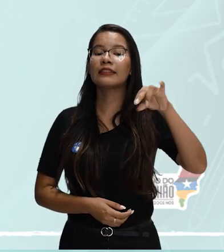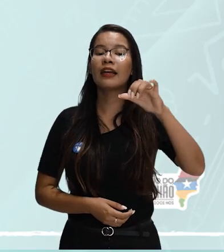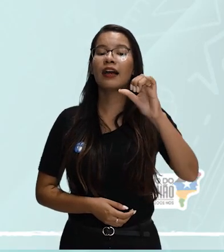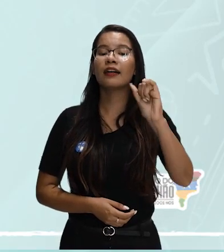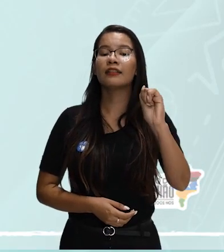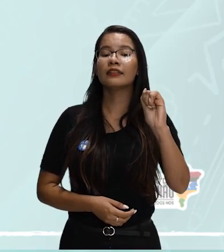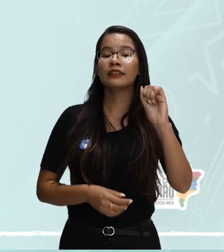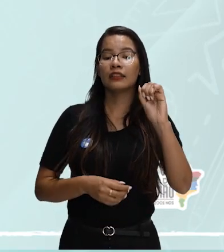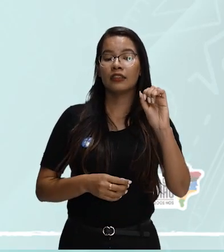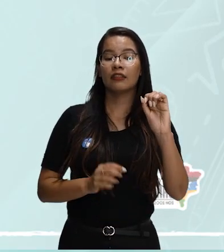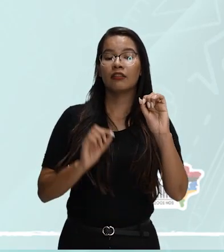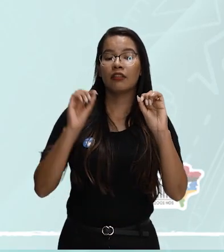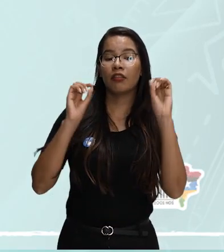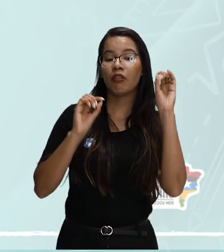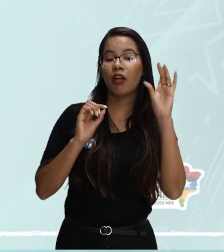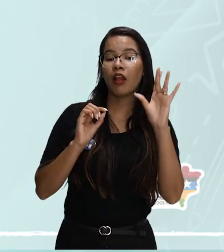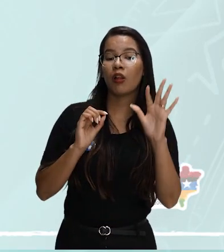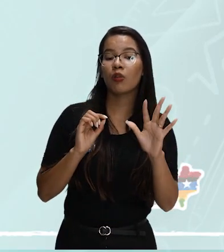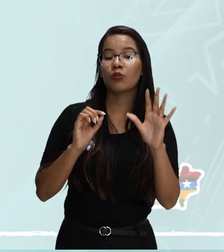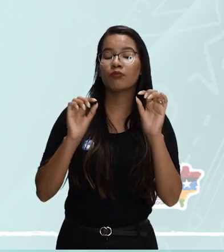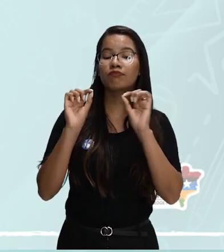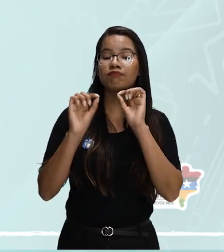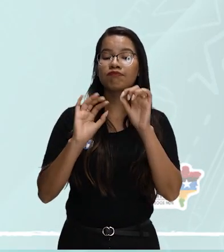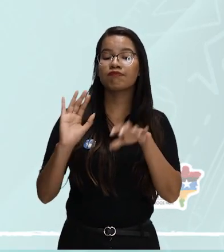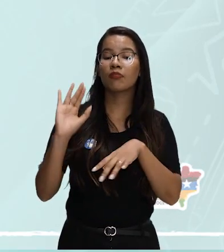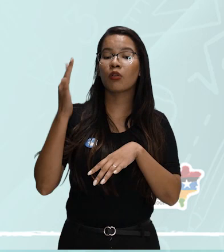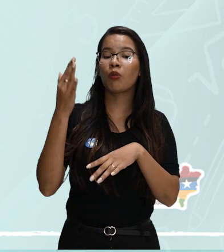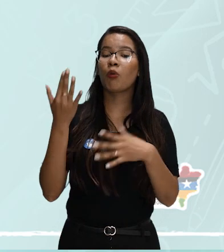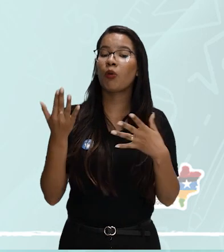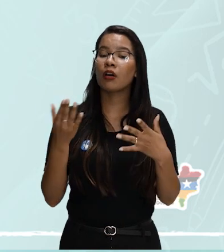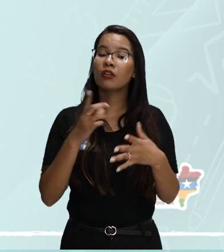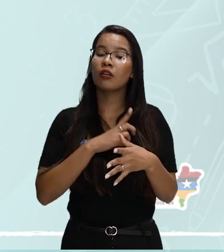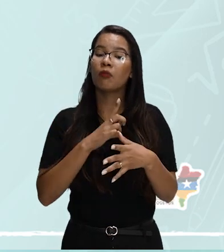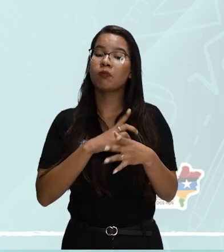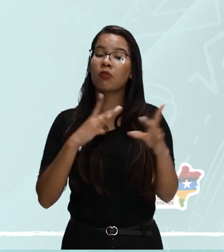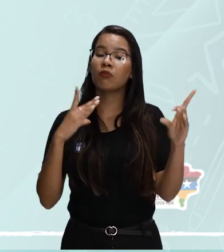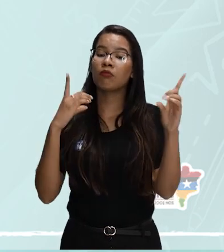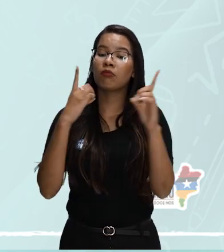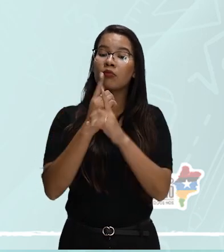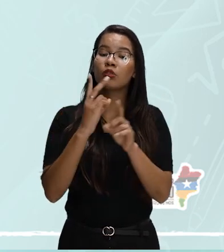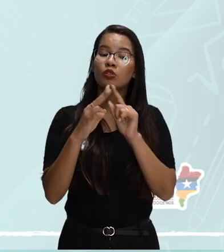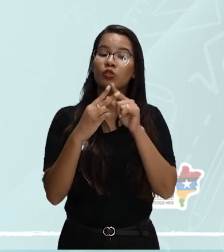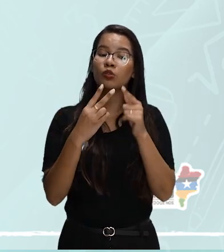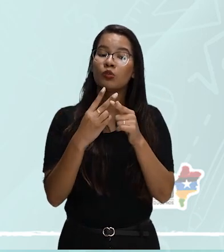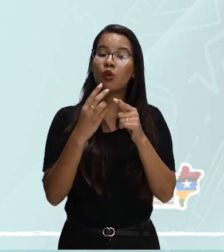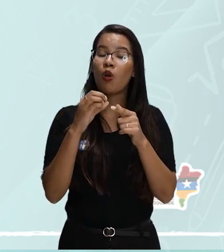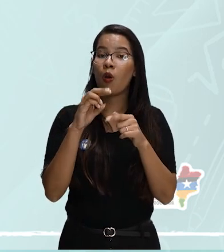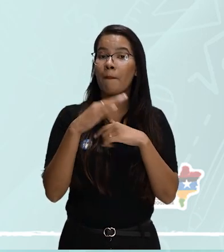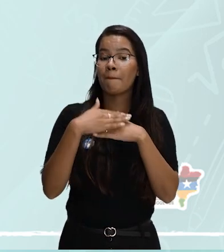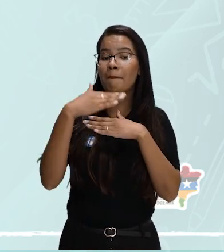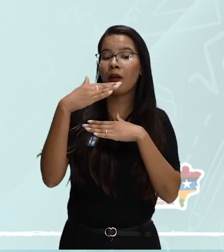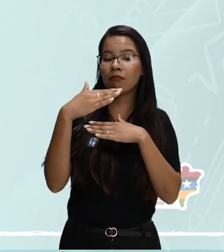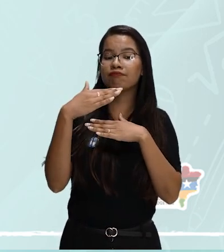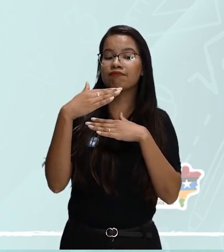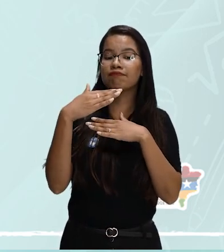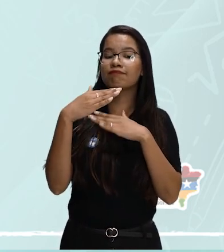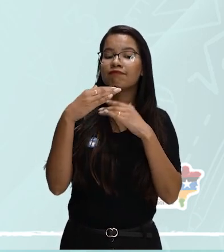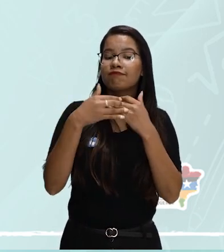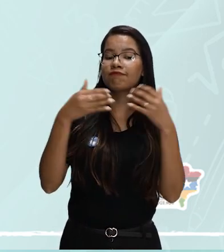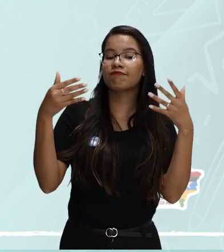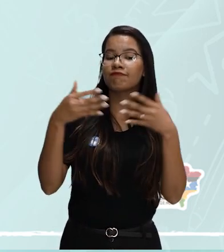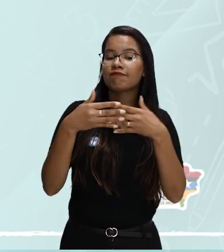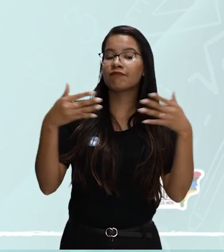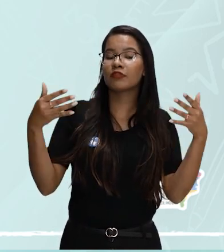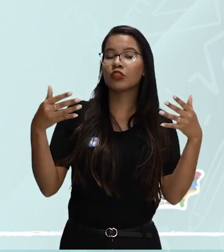quando há encontro de duas ou mais ondas, as feixes de luz. O resultado da interferência depende do comprimento de onda,